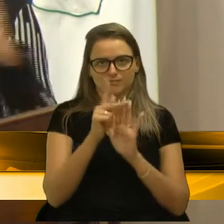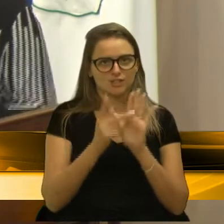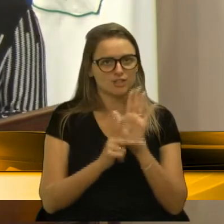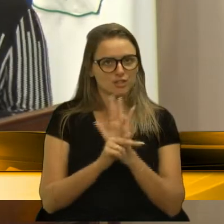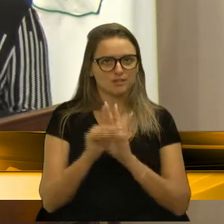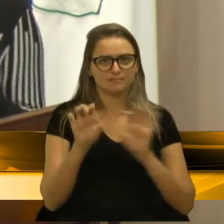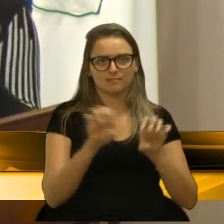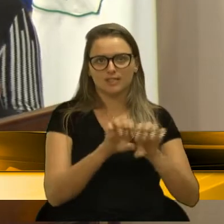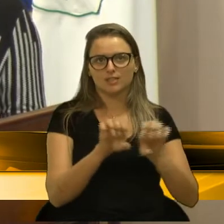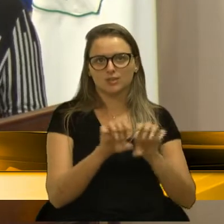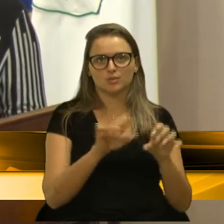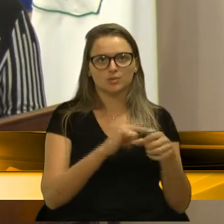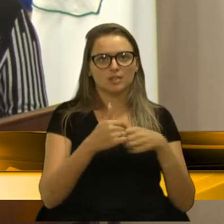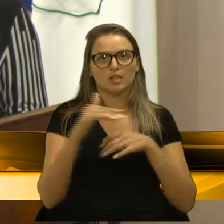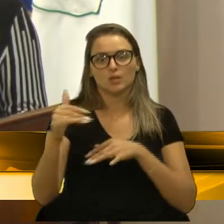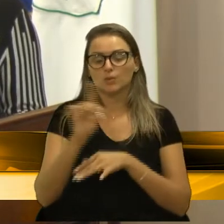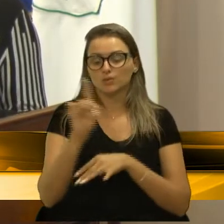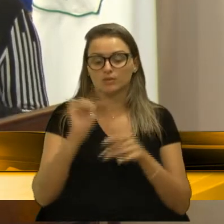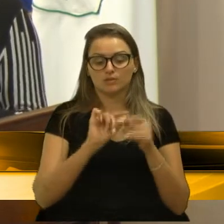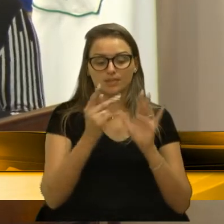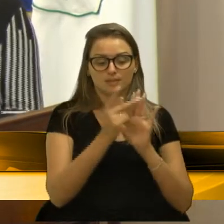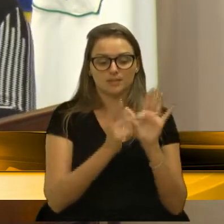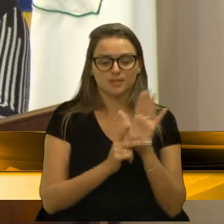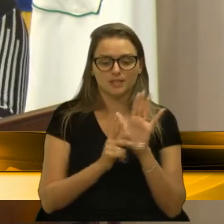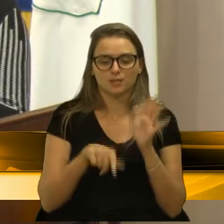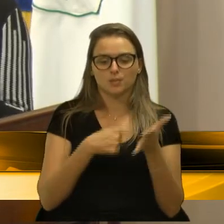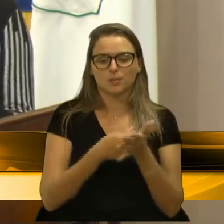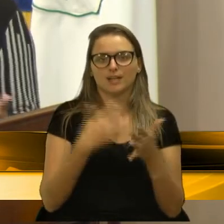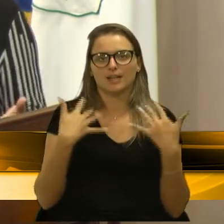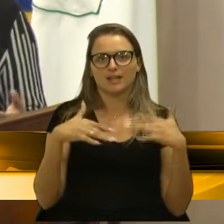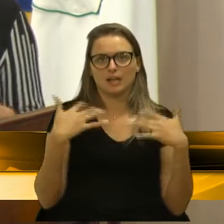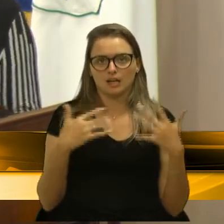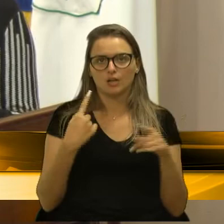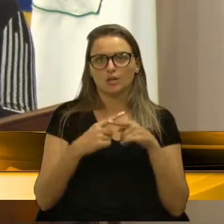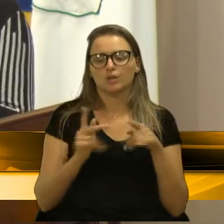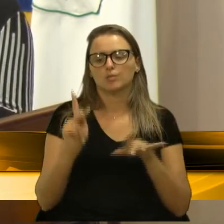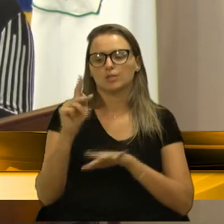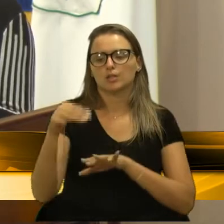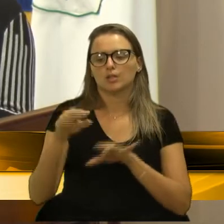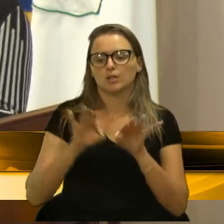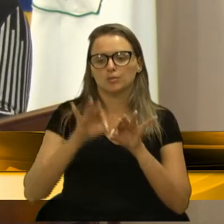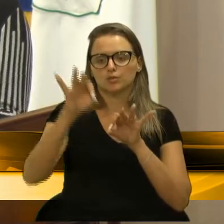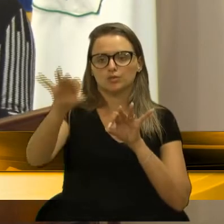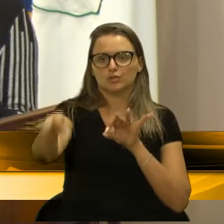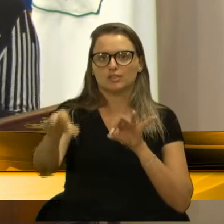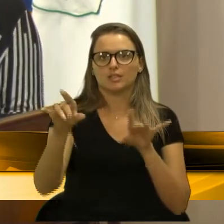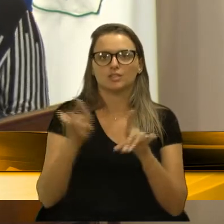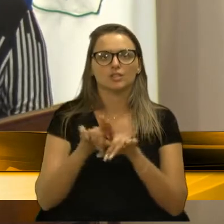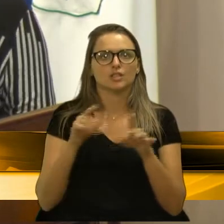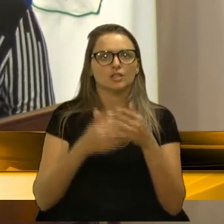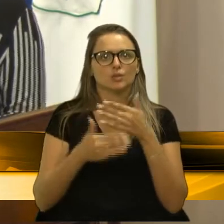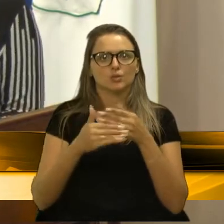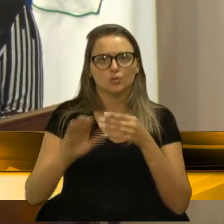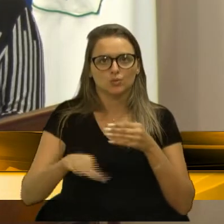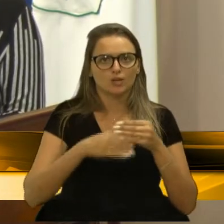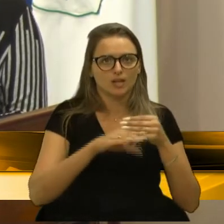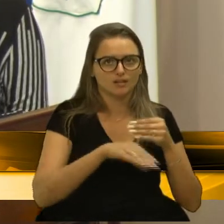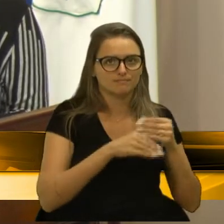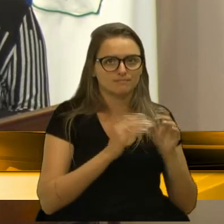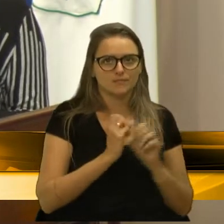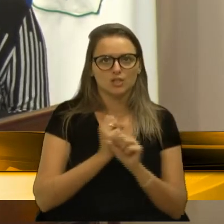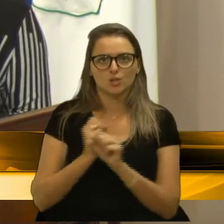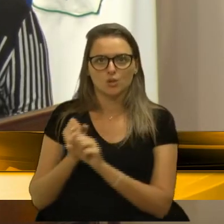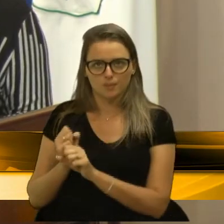não se faz um planejamento, se paga caro, porque a quilometragem cada vez se amplia mais, tudo vai... é um